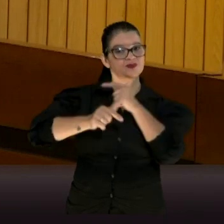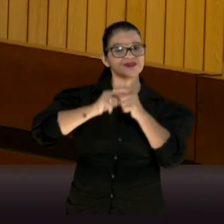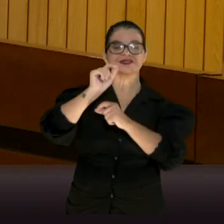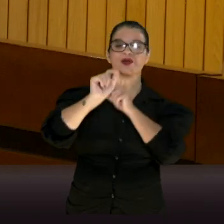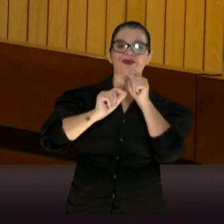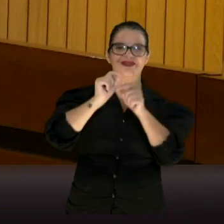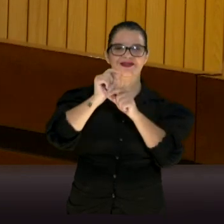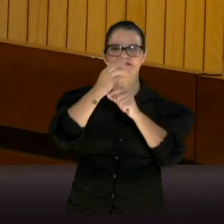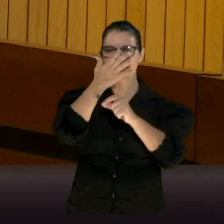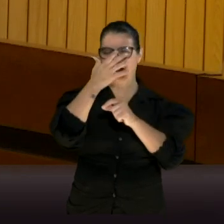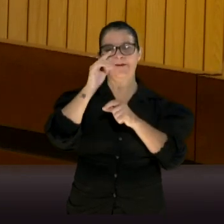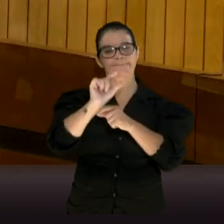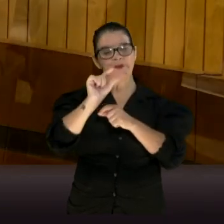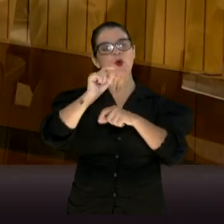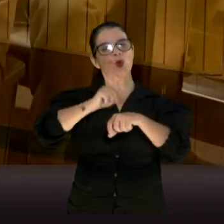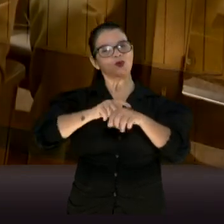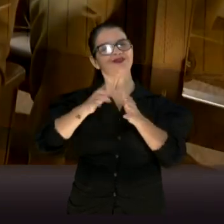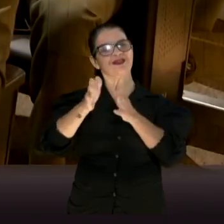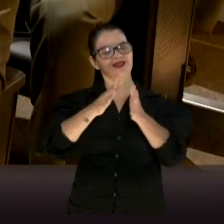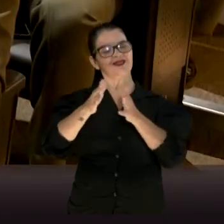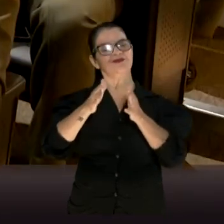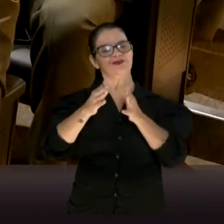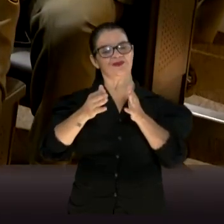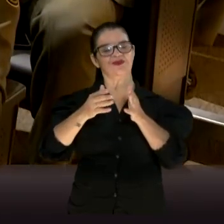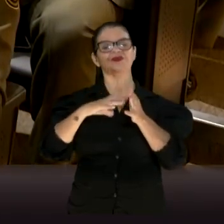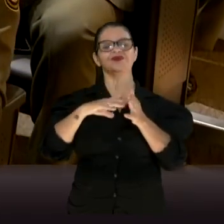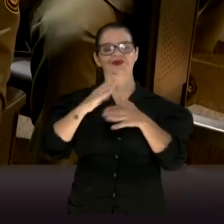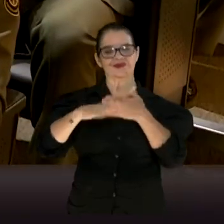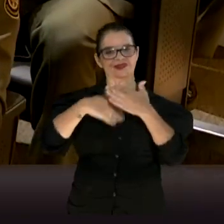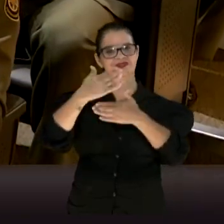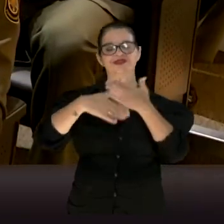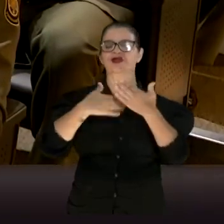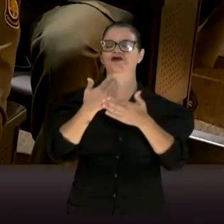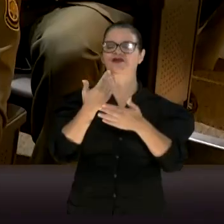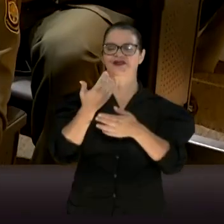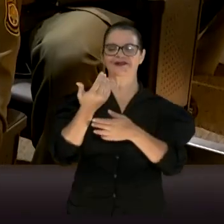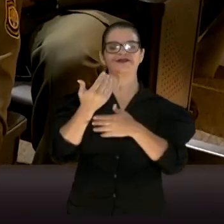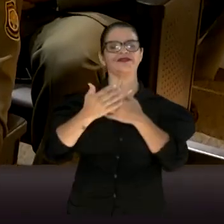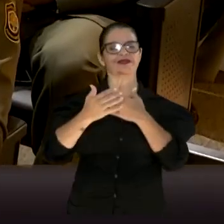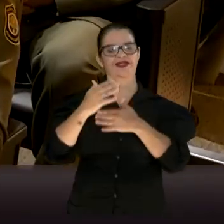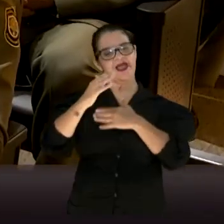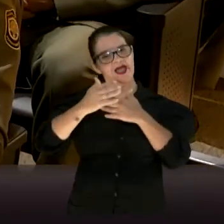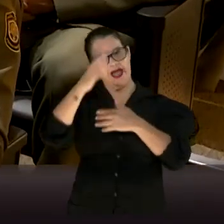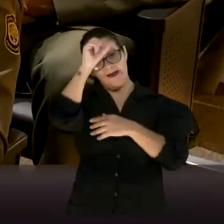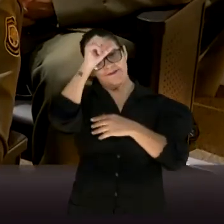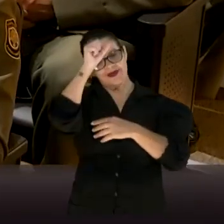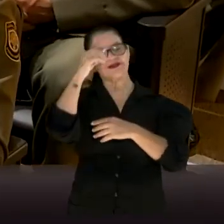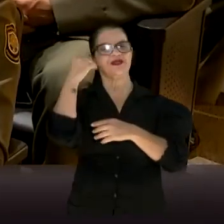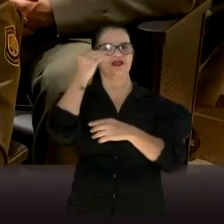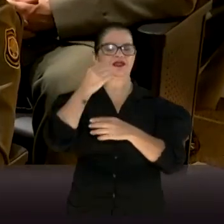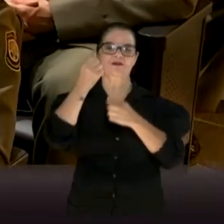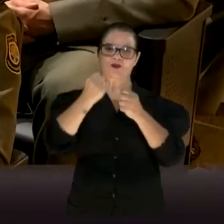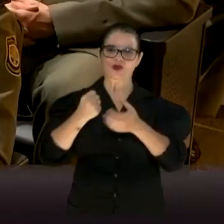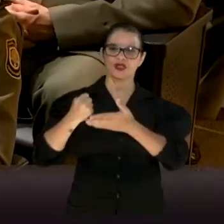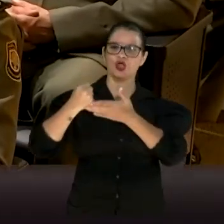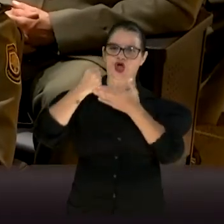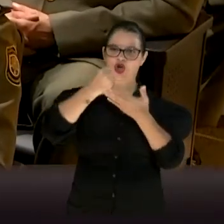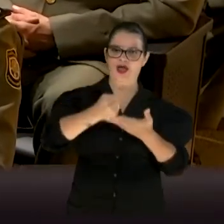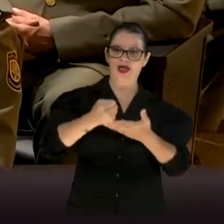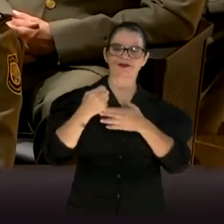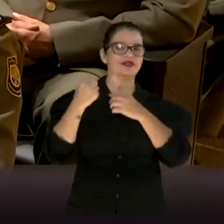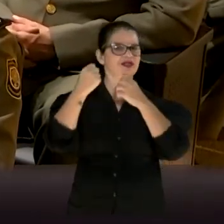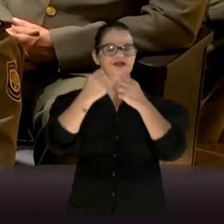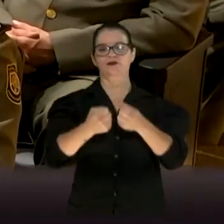se passa pouco tempo nela, de crescer na experiência, de poder colaborar, de poder